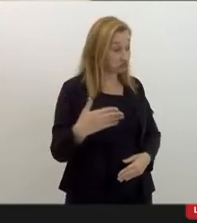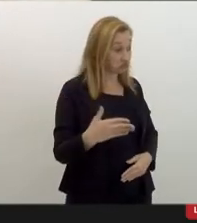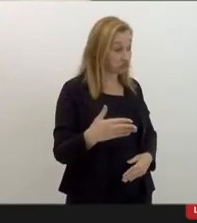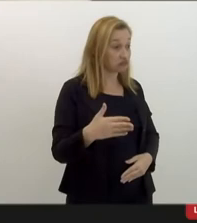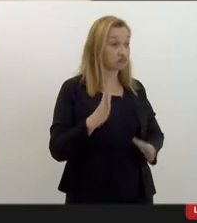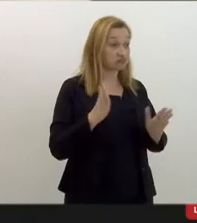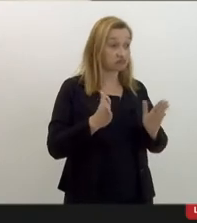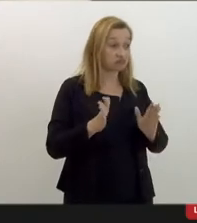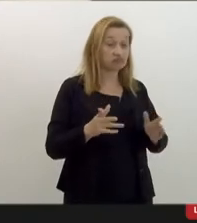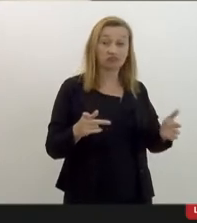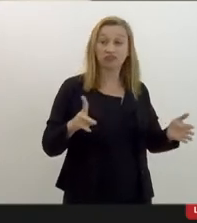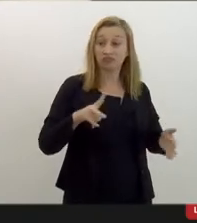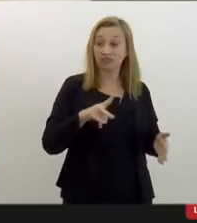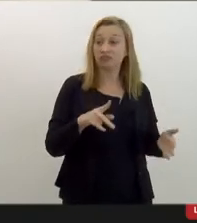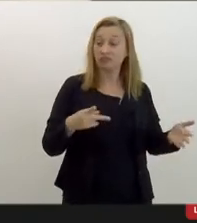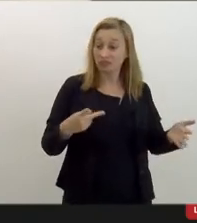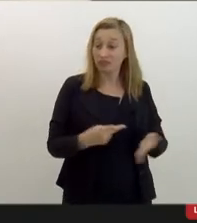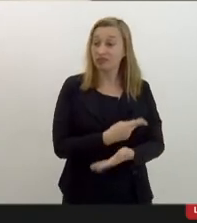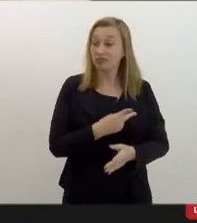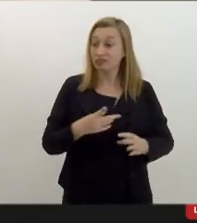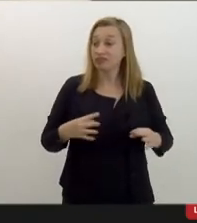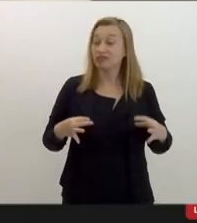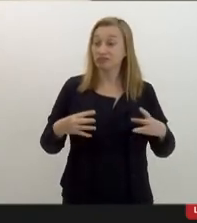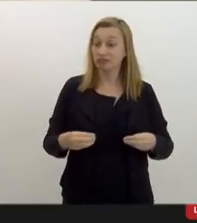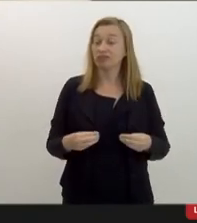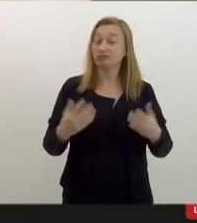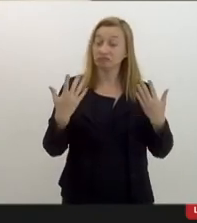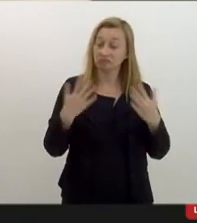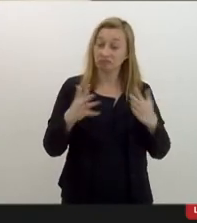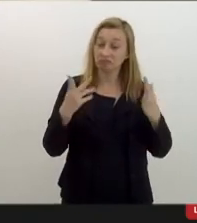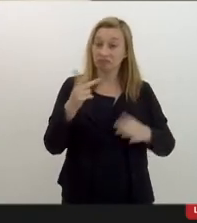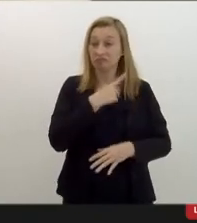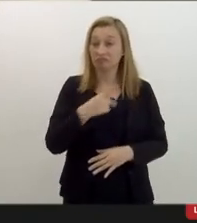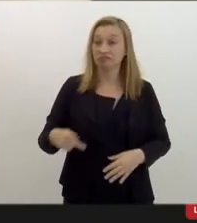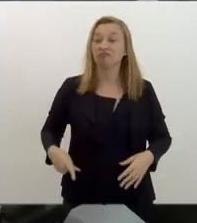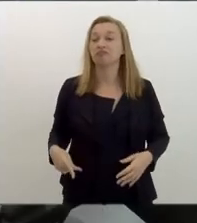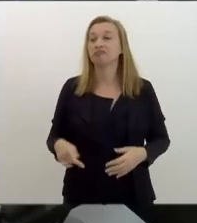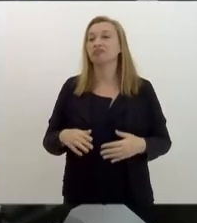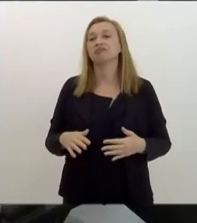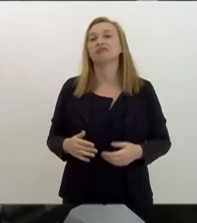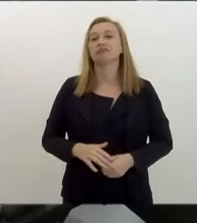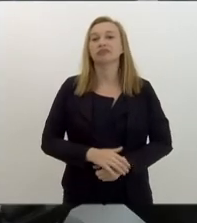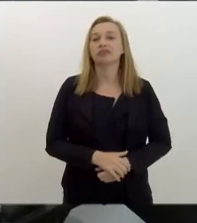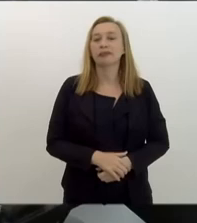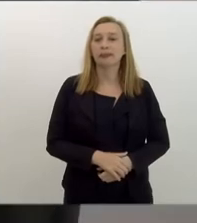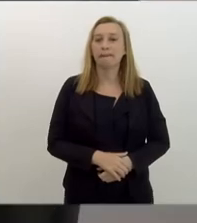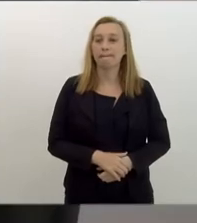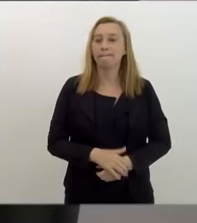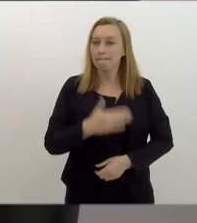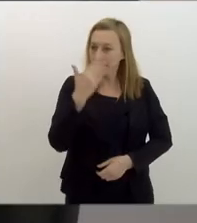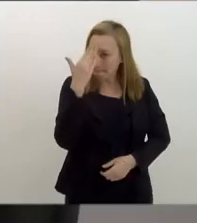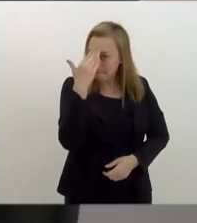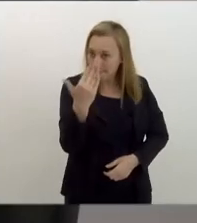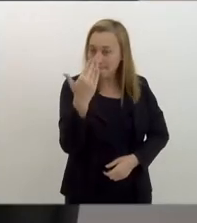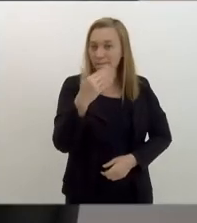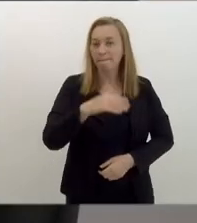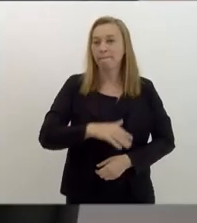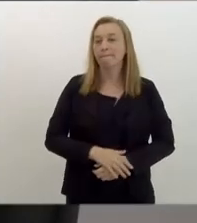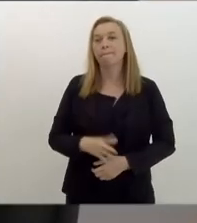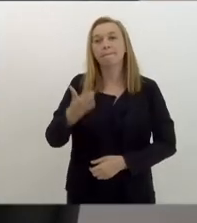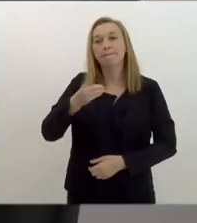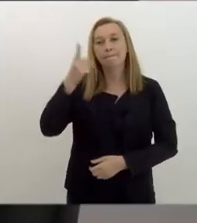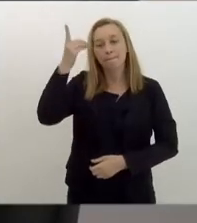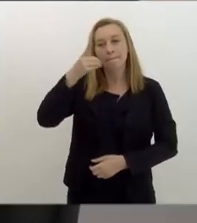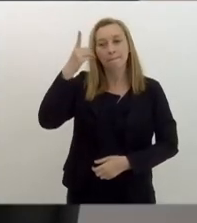e já faz acontecer Parabéns rápido presente de Deus na palavra as associações muito obrigada